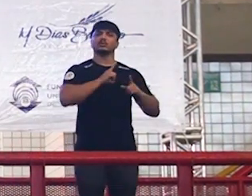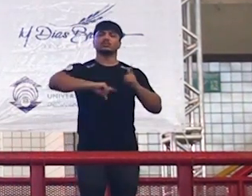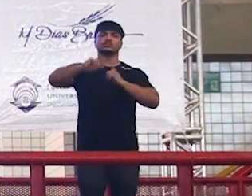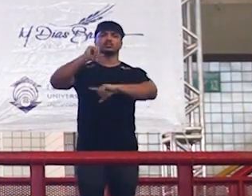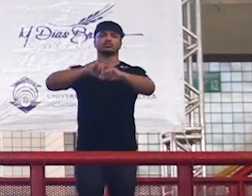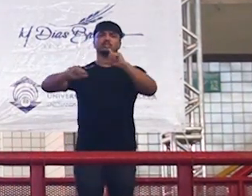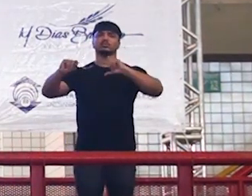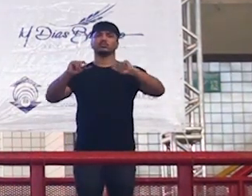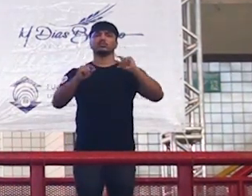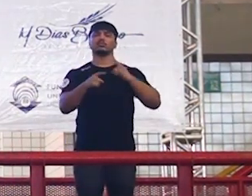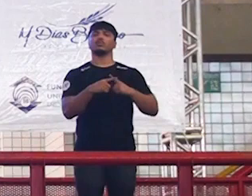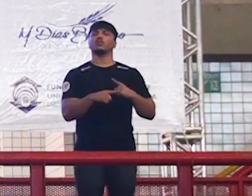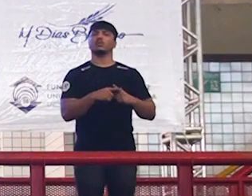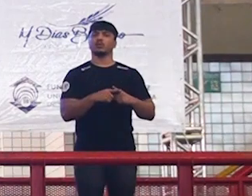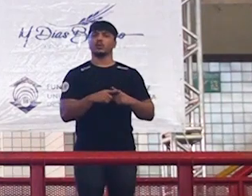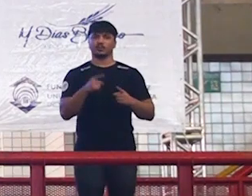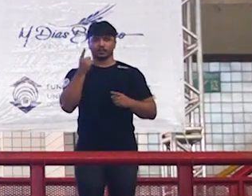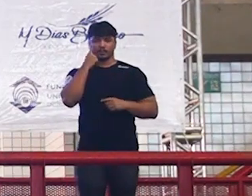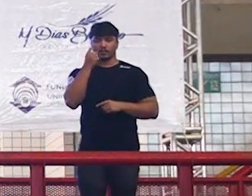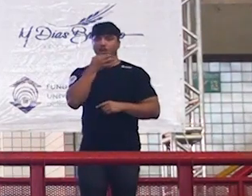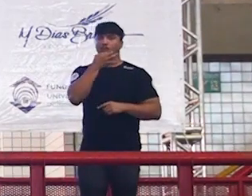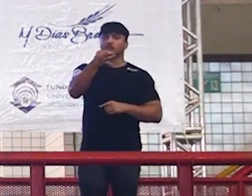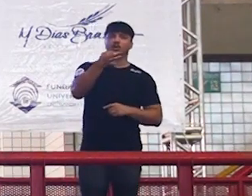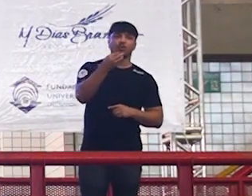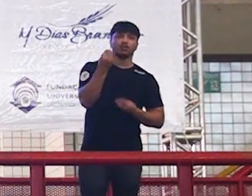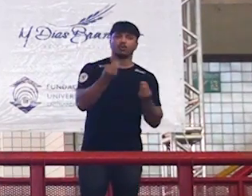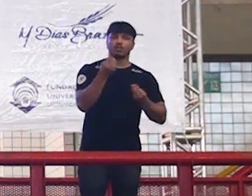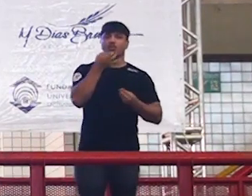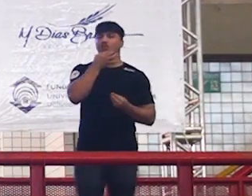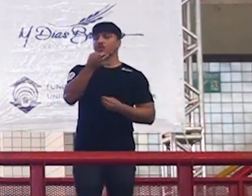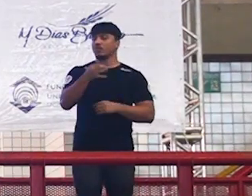saindo? Você poderia ter dito isso, ó, opinião, ó.